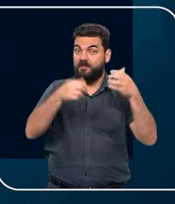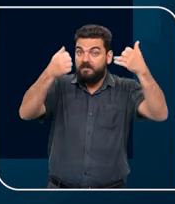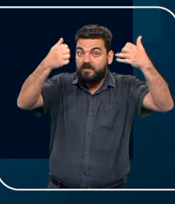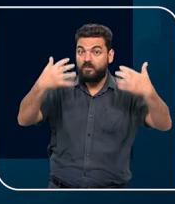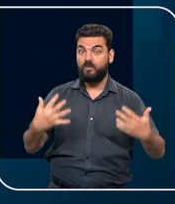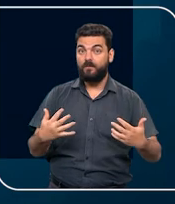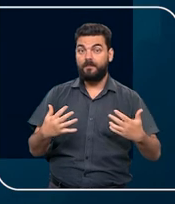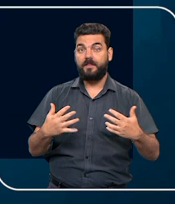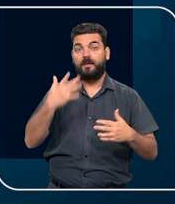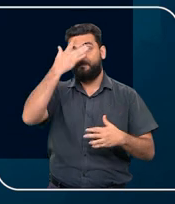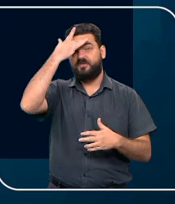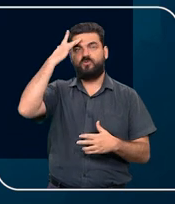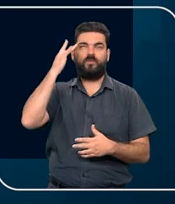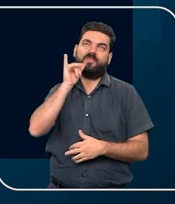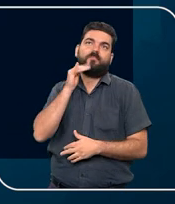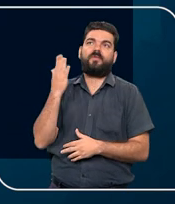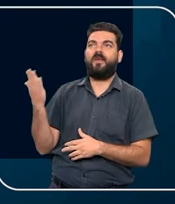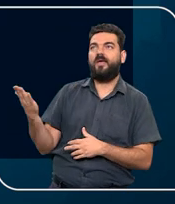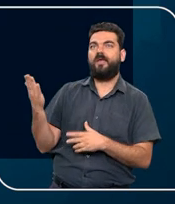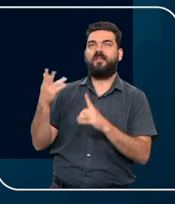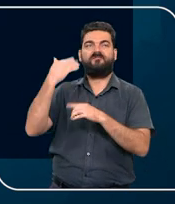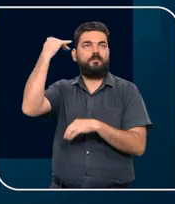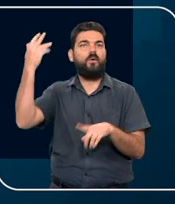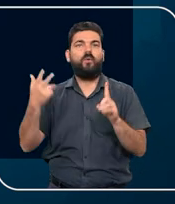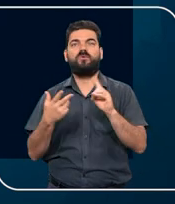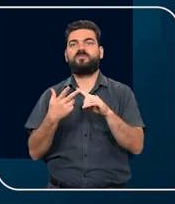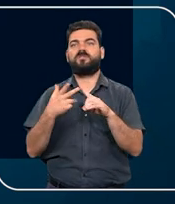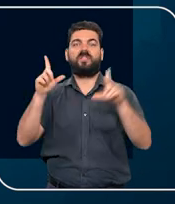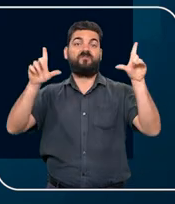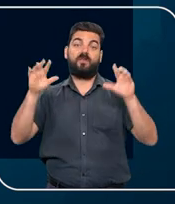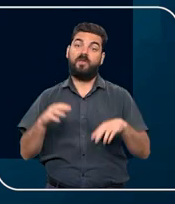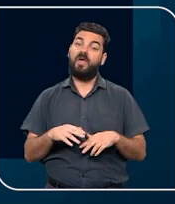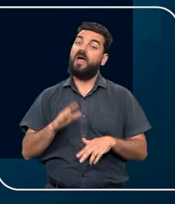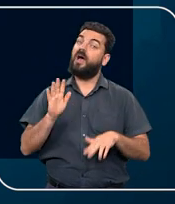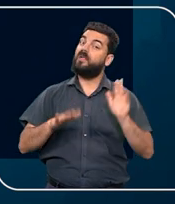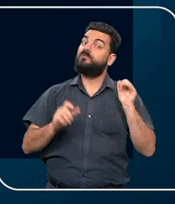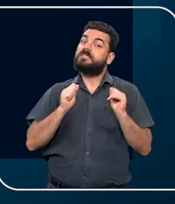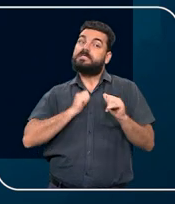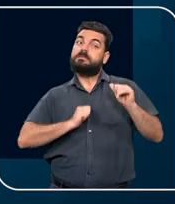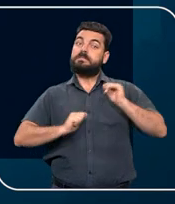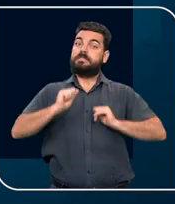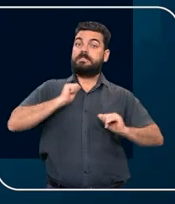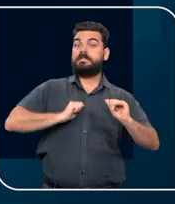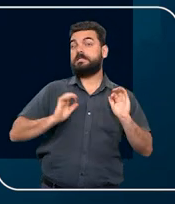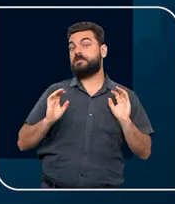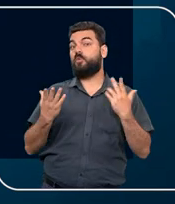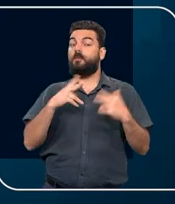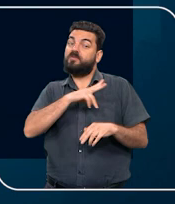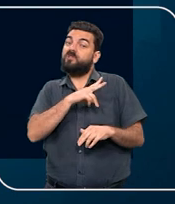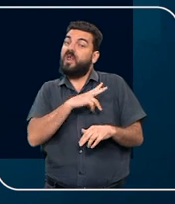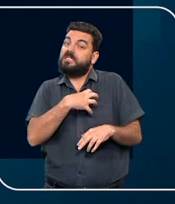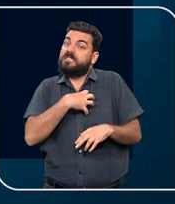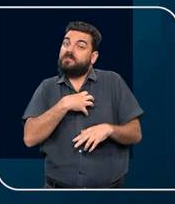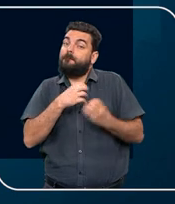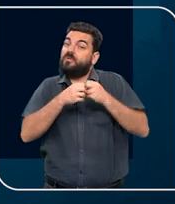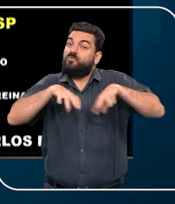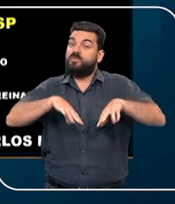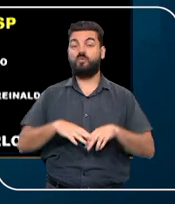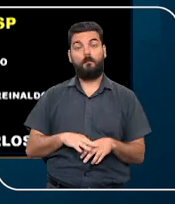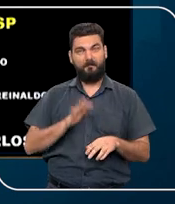ministro também ponderou que pessoas públicas como políticos e celebridades podem ter uma expectativa reduzida de